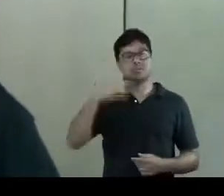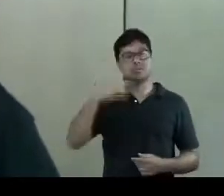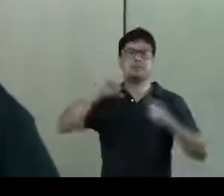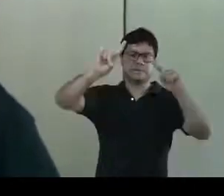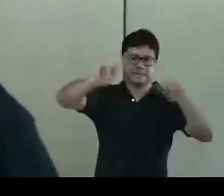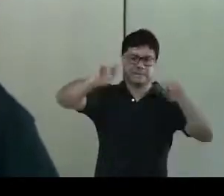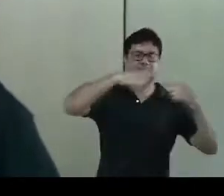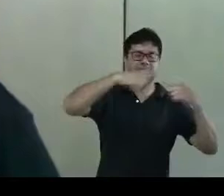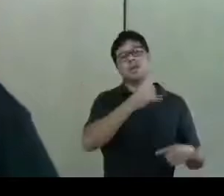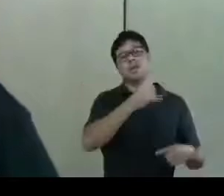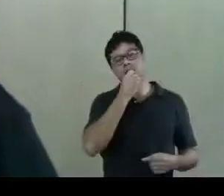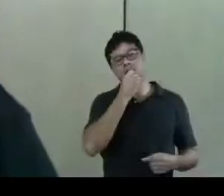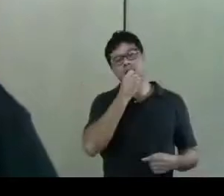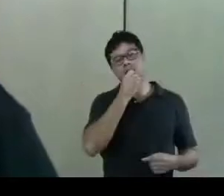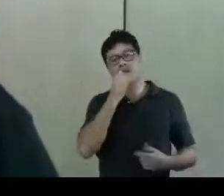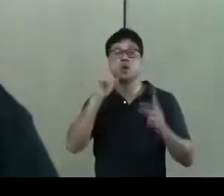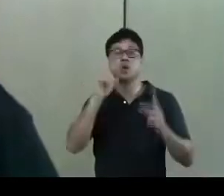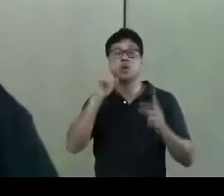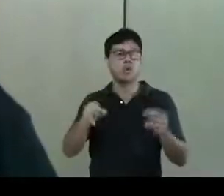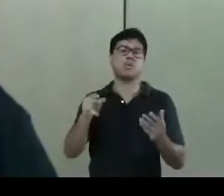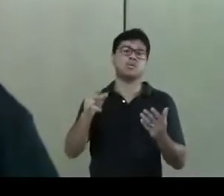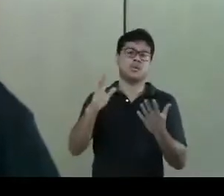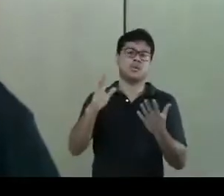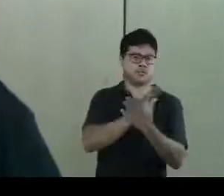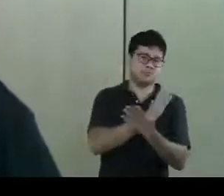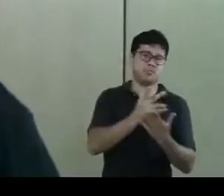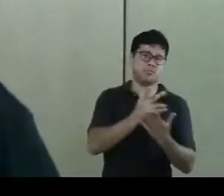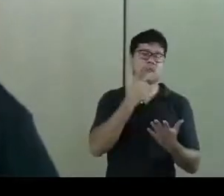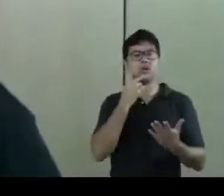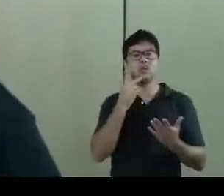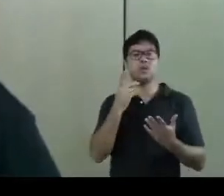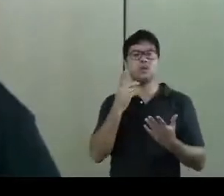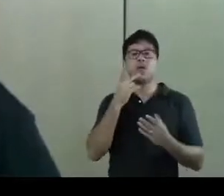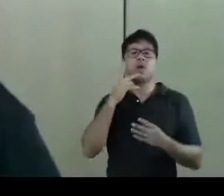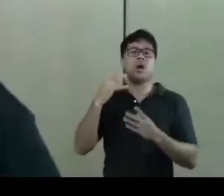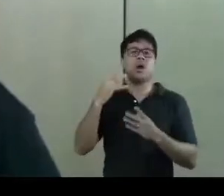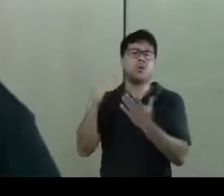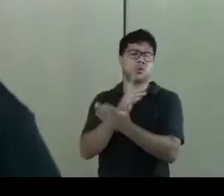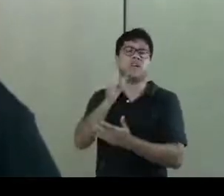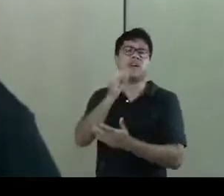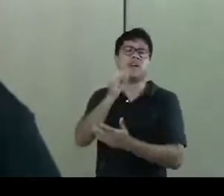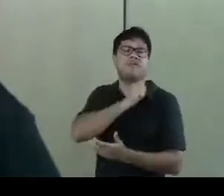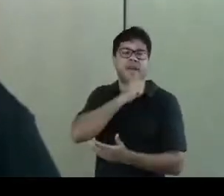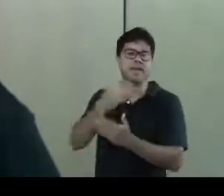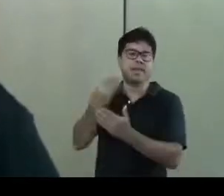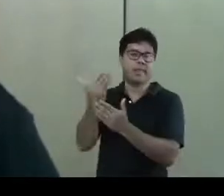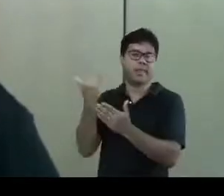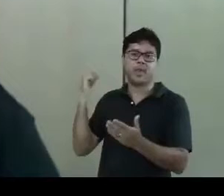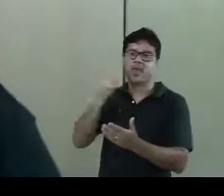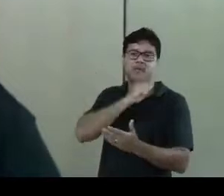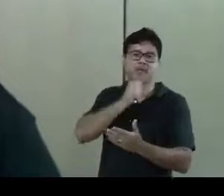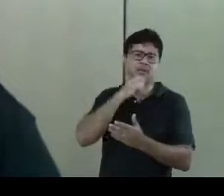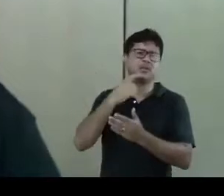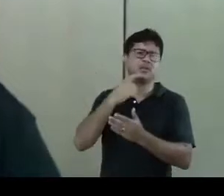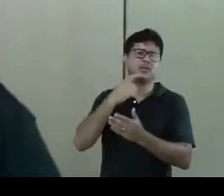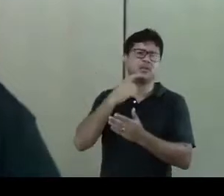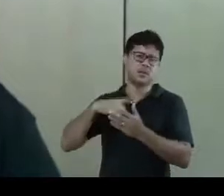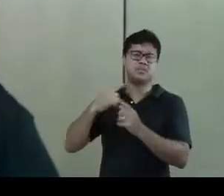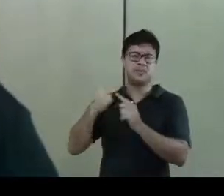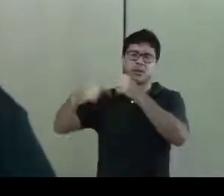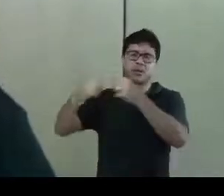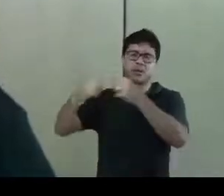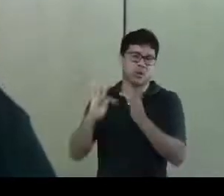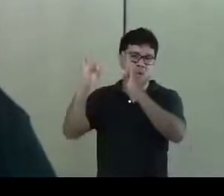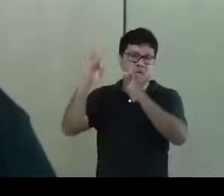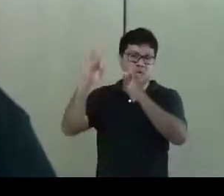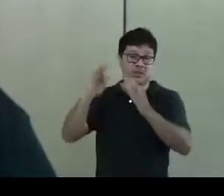enfrentar desafios como aqueles que dizem respeito a toda a obsolescência tecnológica que está por trás de tudo isso que